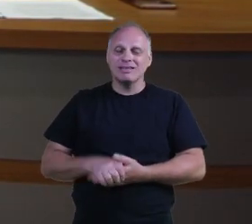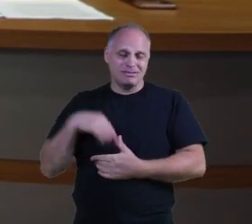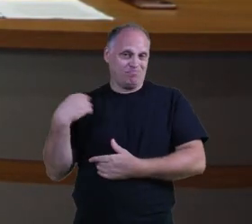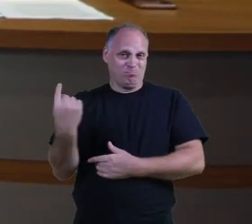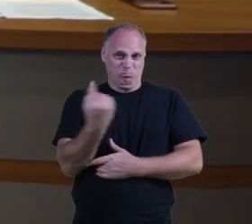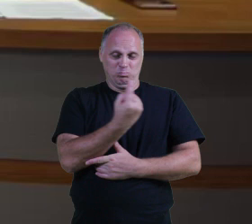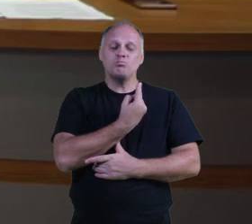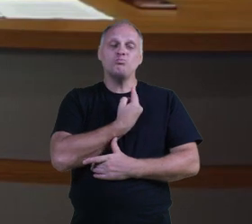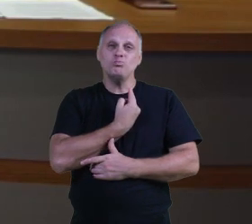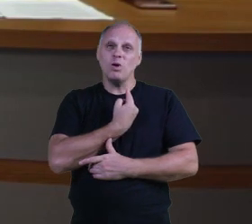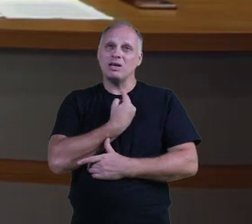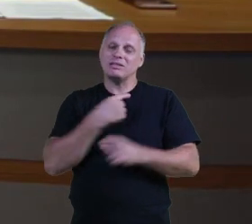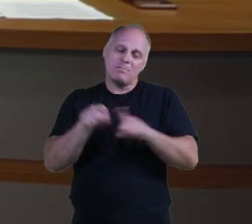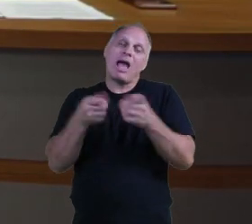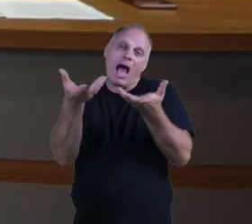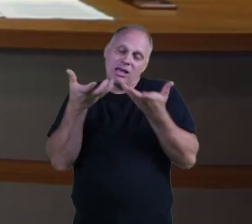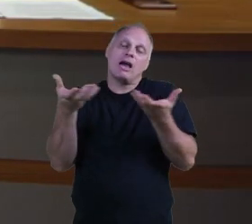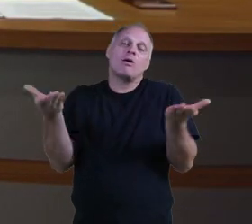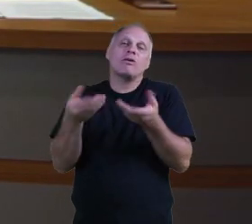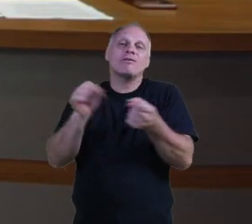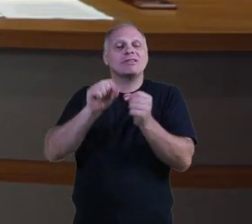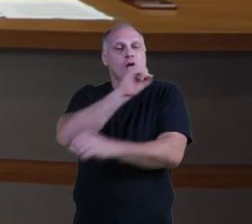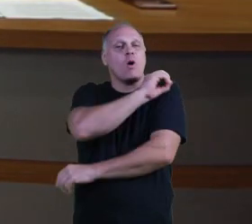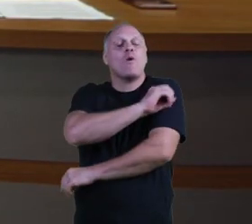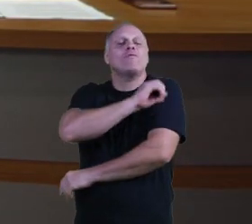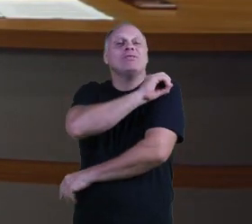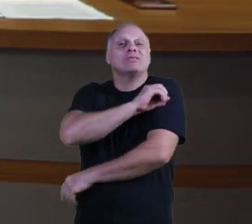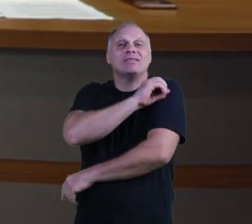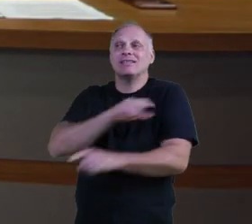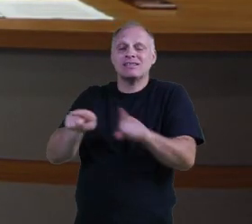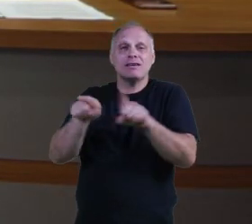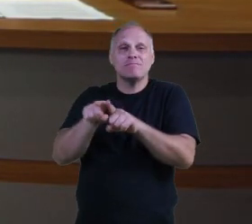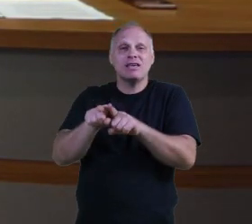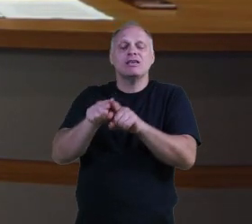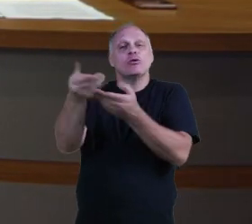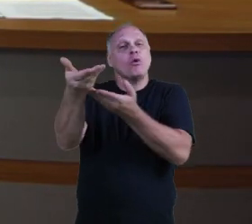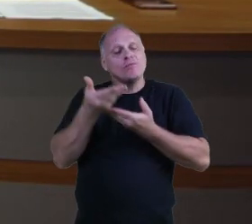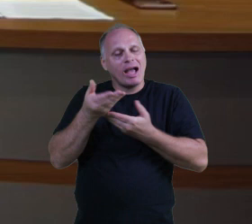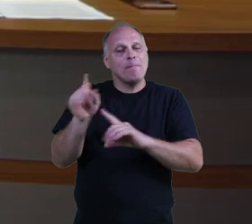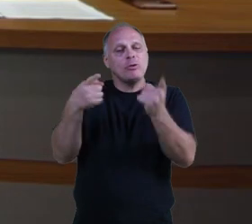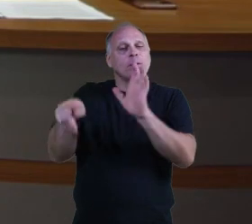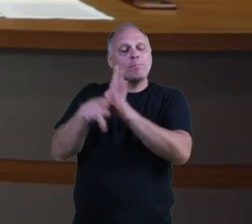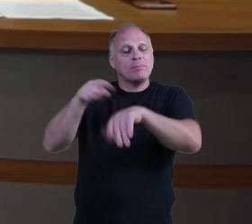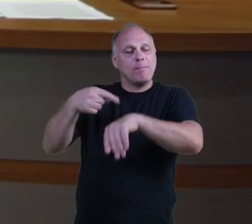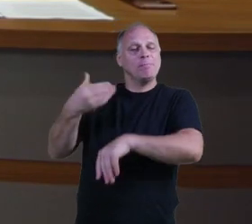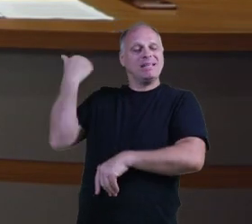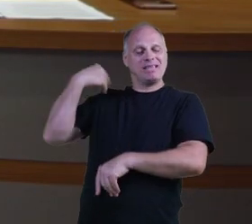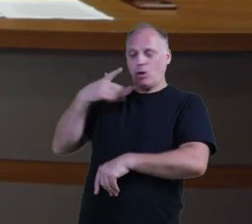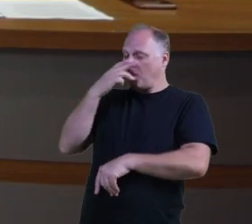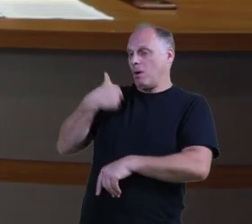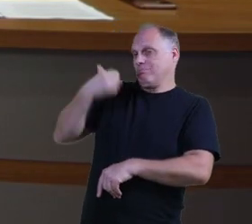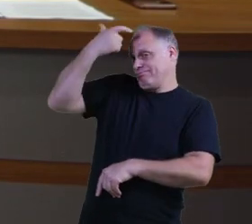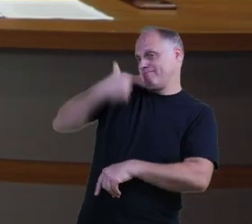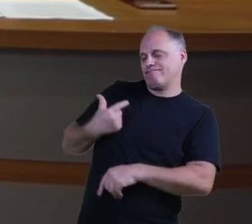samba ali e depois desenvolveu e trouxe isso para a tua carreira. É bacana que a gente consegue ver esse tipo de iniciativa aqui na nossa região, mesmo